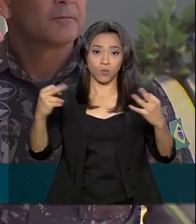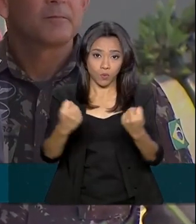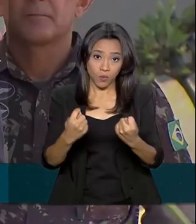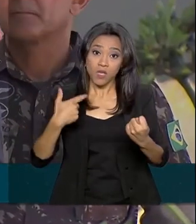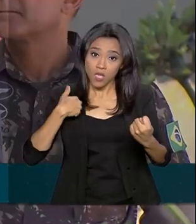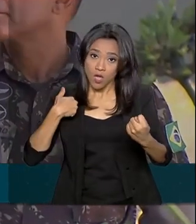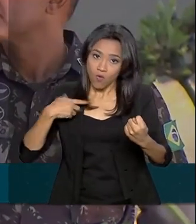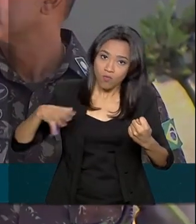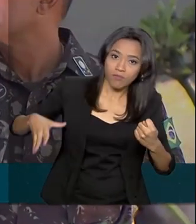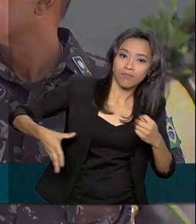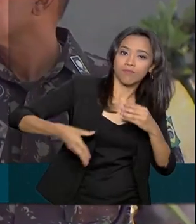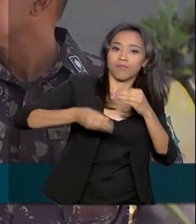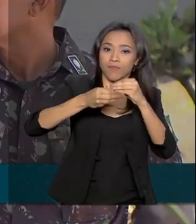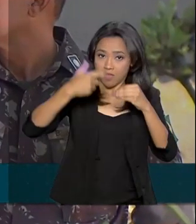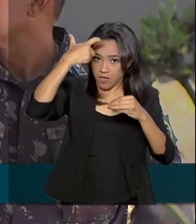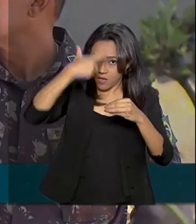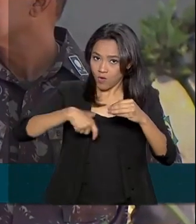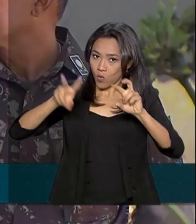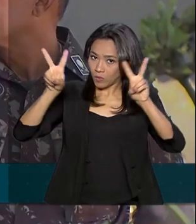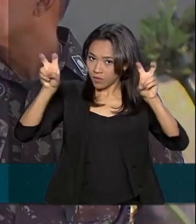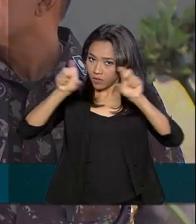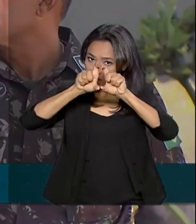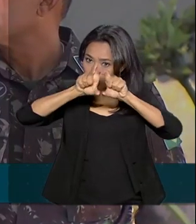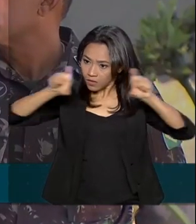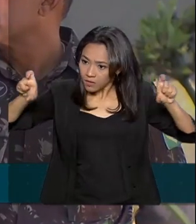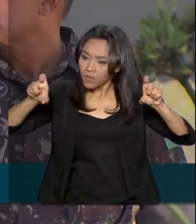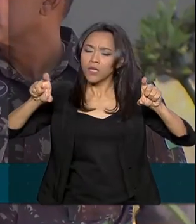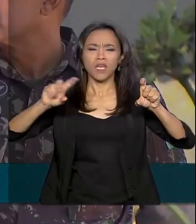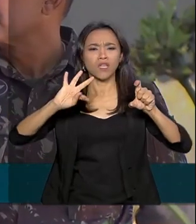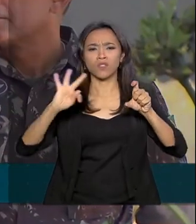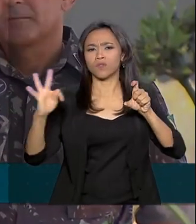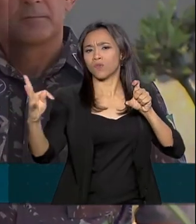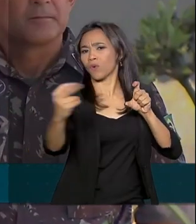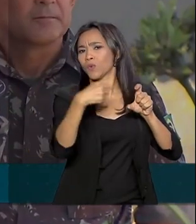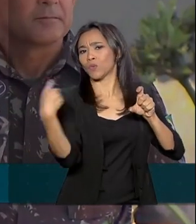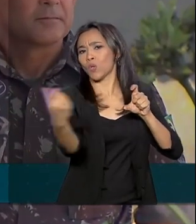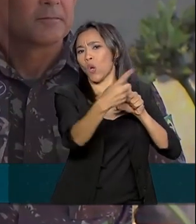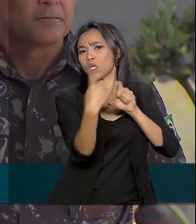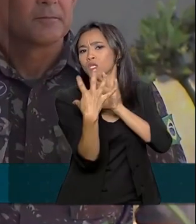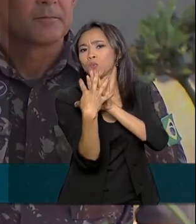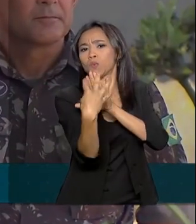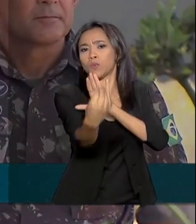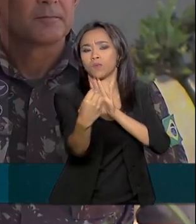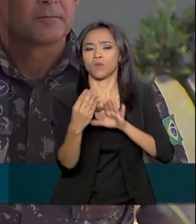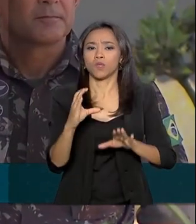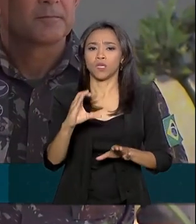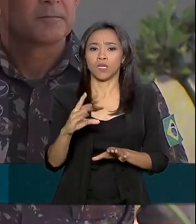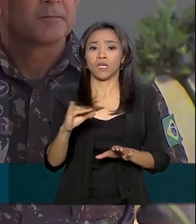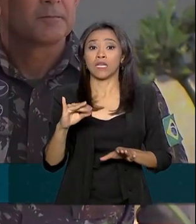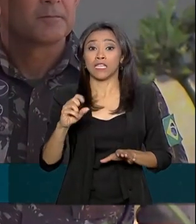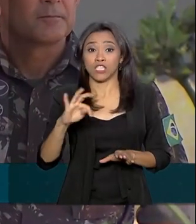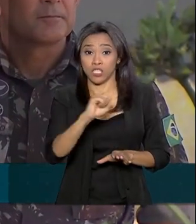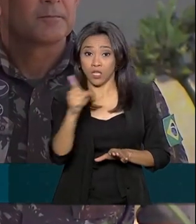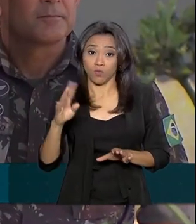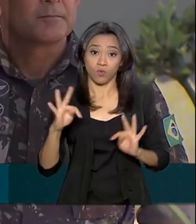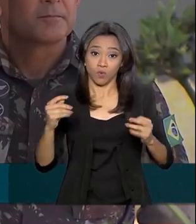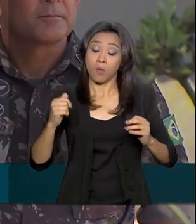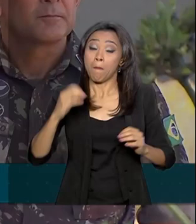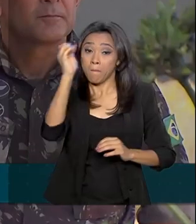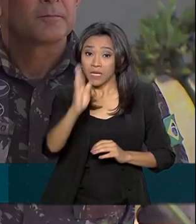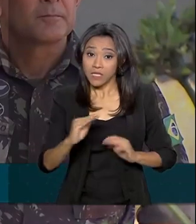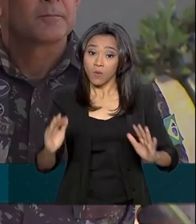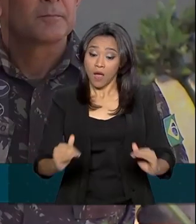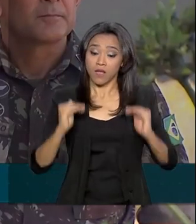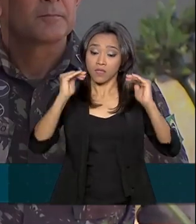eu complemento com um lema que é de todos nós cristãos do Brasil. Brasil acima de